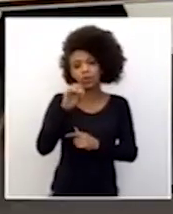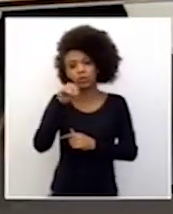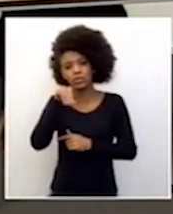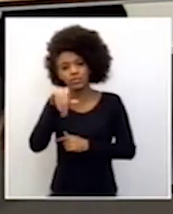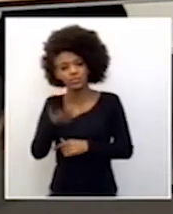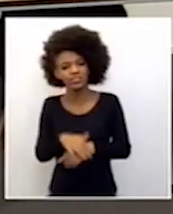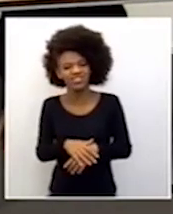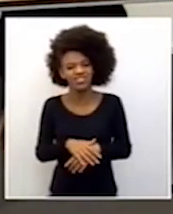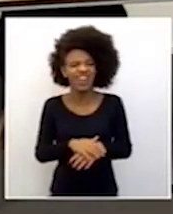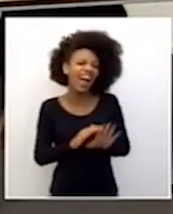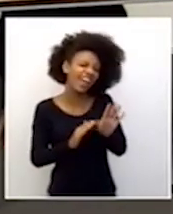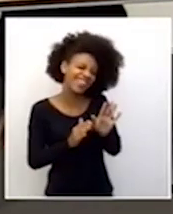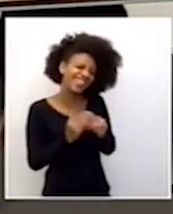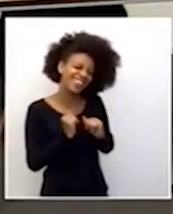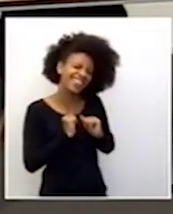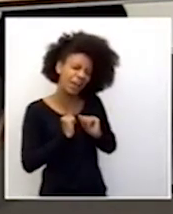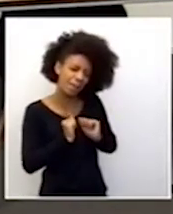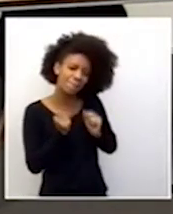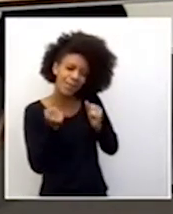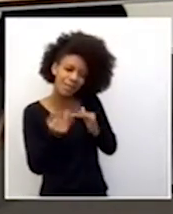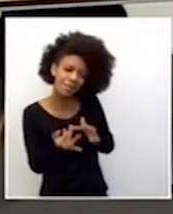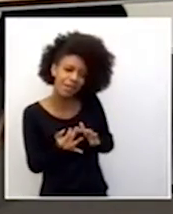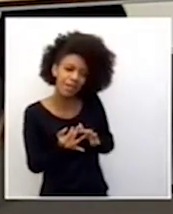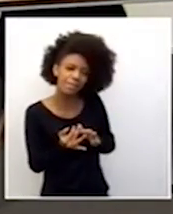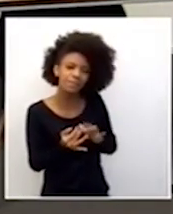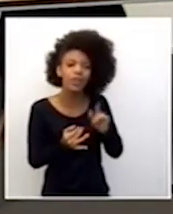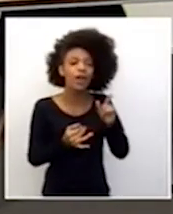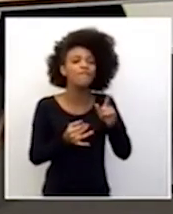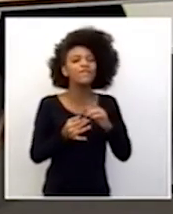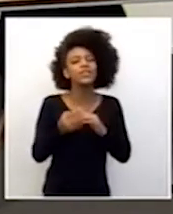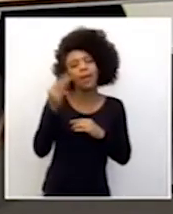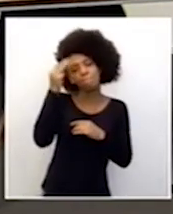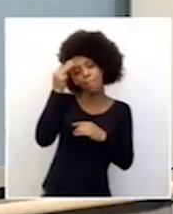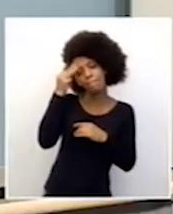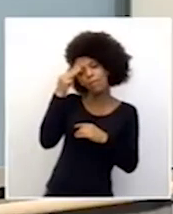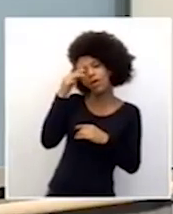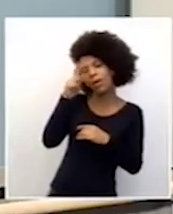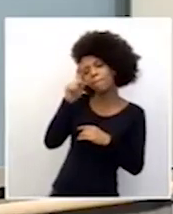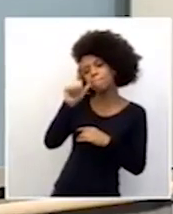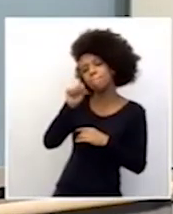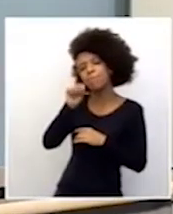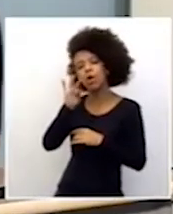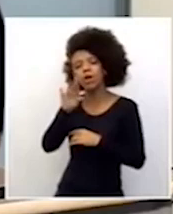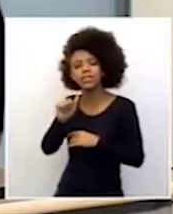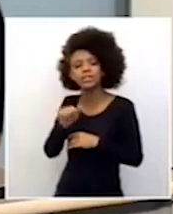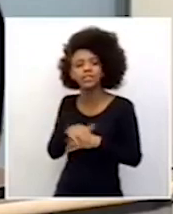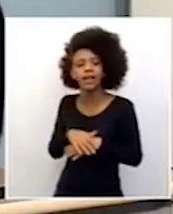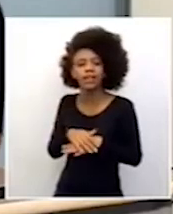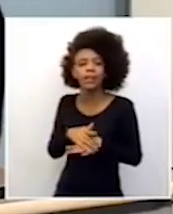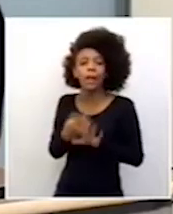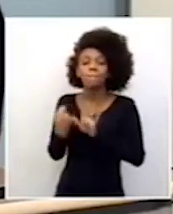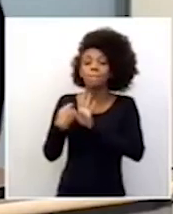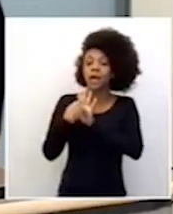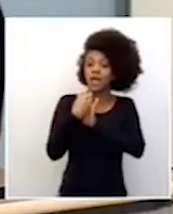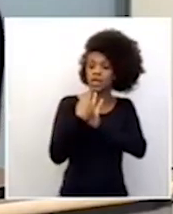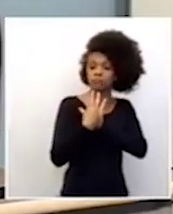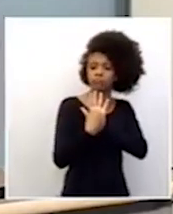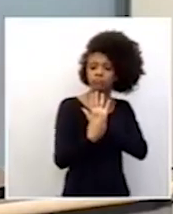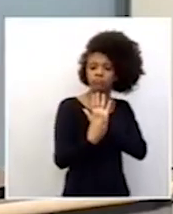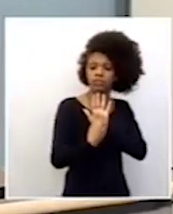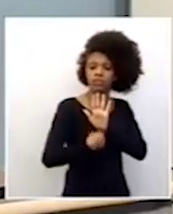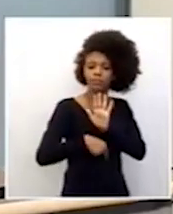uma coisa bem bonita. Ele fala lá, você falou do Memórias Póstumas, aí eu lembrei. Que ele fala que eu escrevi com a pena